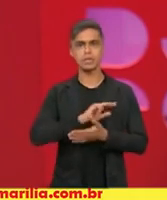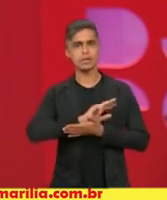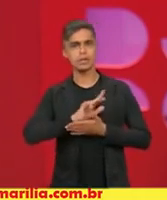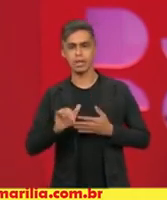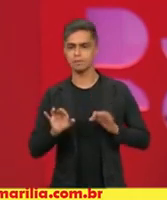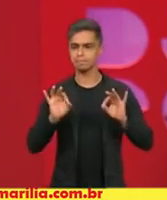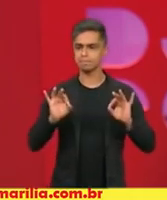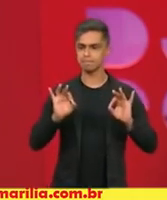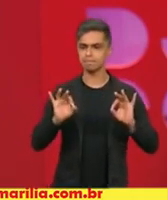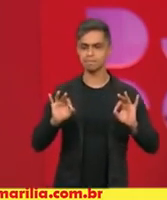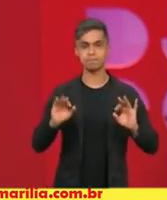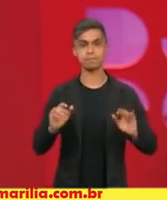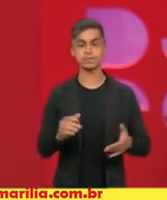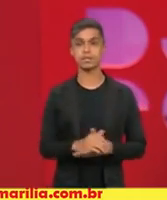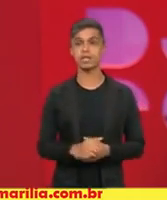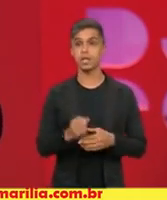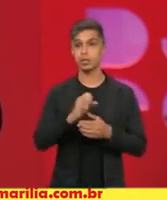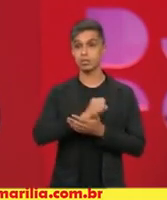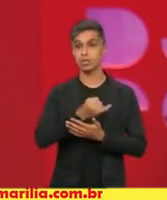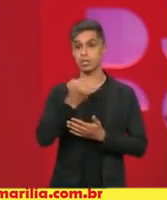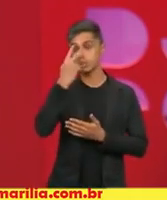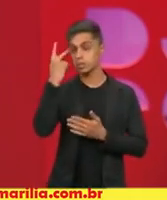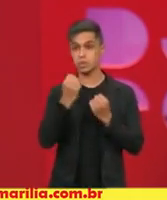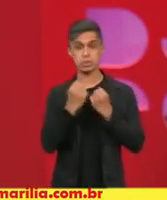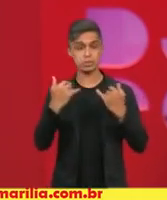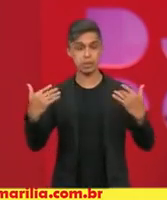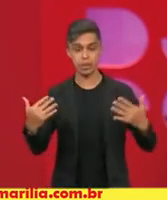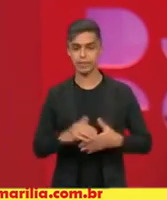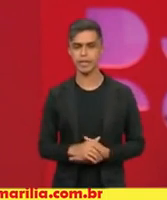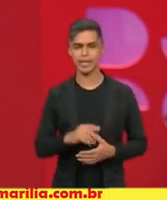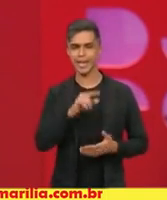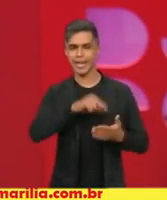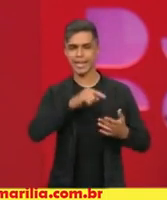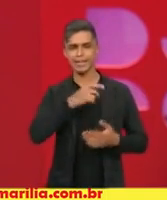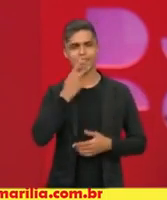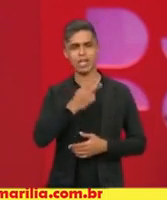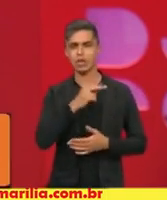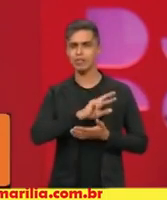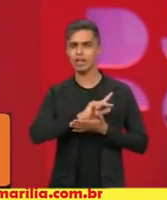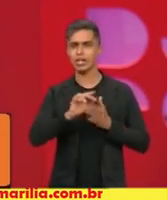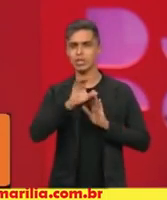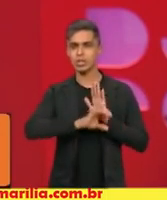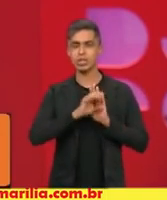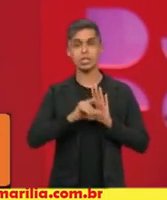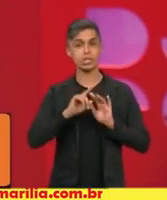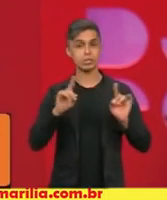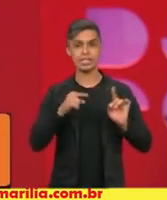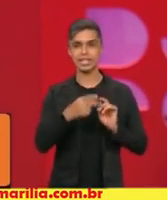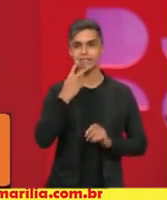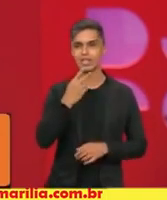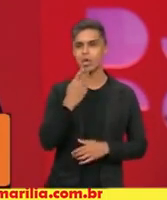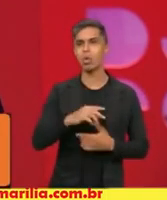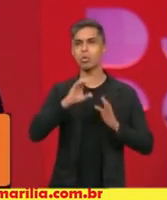assim, audiência enorme. E ela, entre tantas coisas que ela falou do conceito que ela desenvolveu, que é o verde-amarelismo,